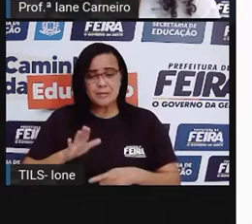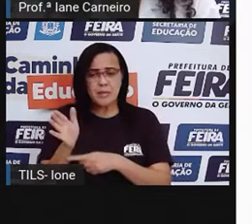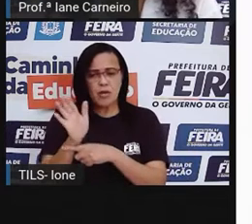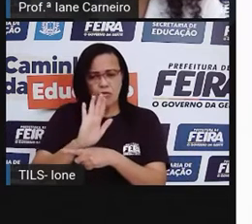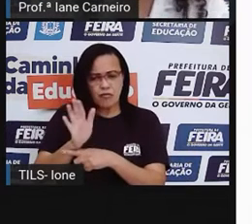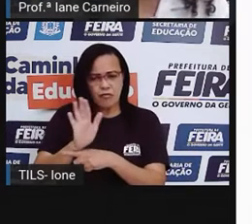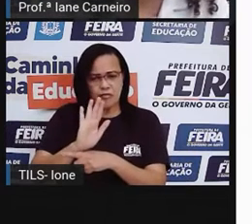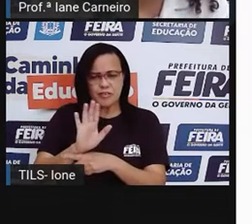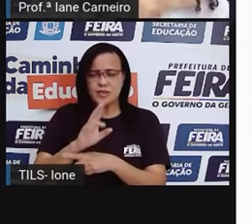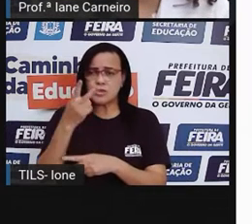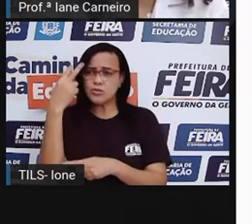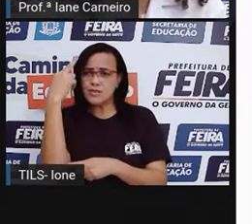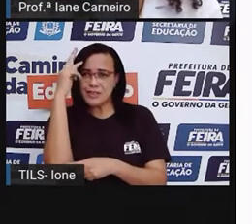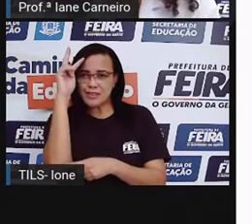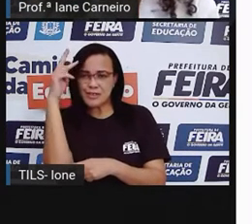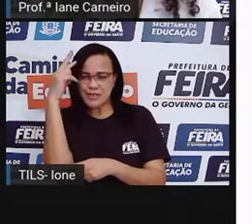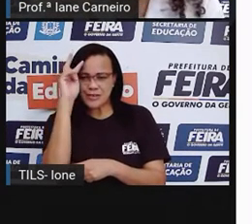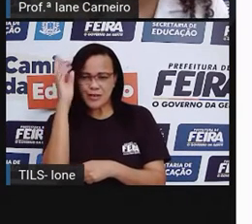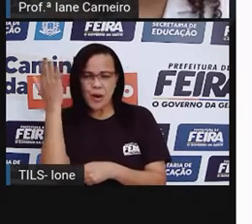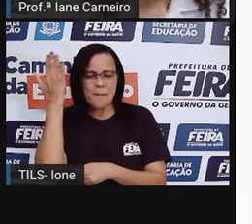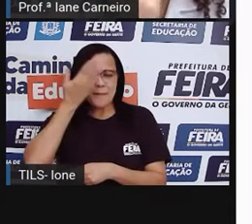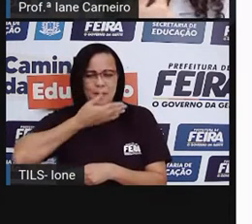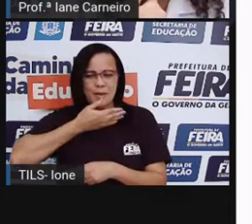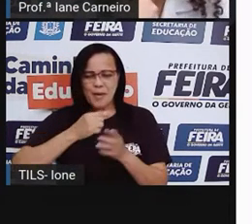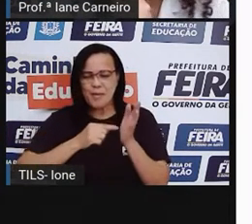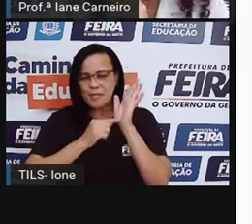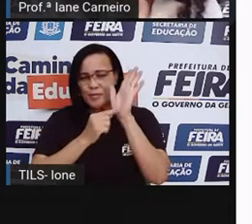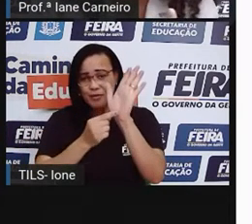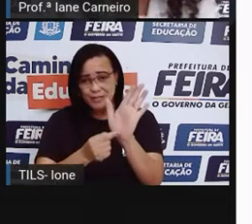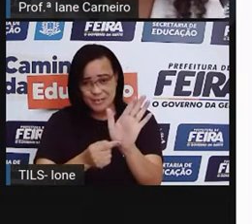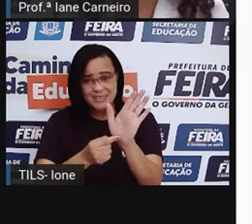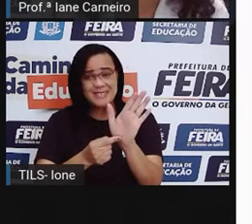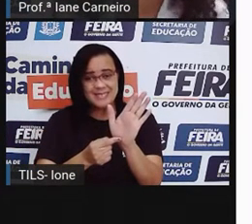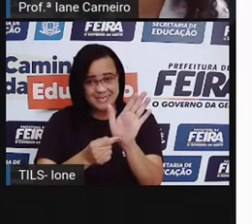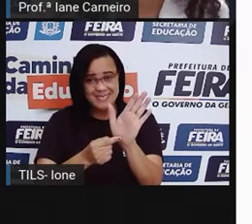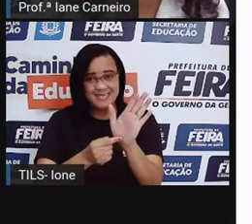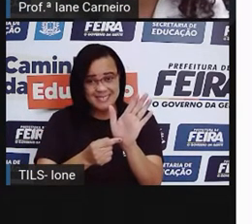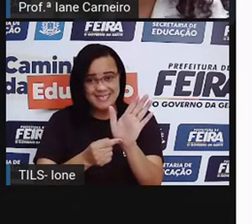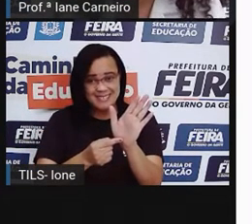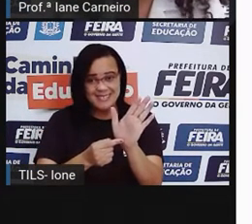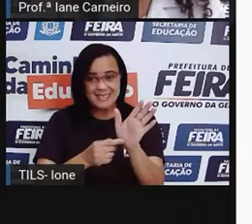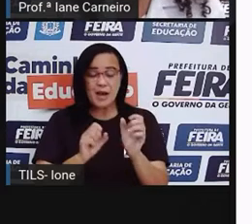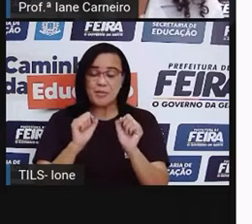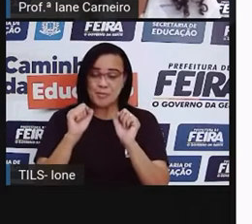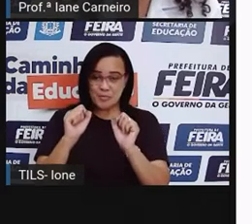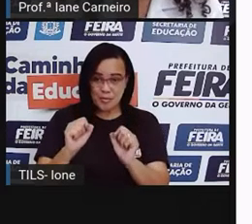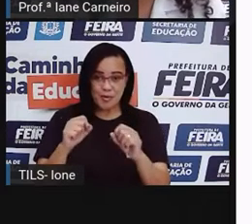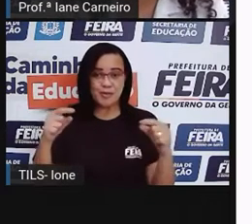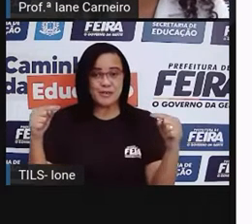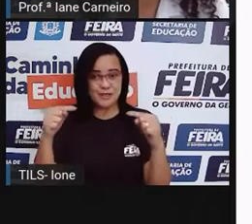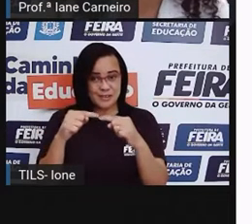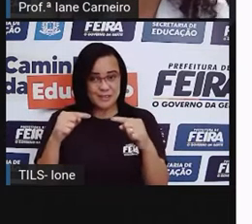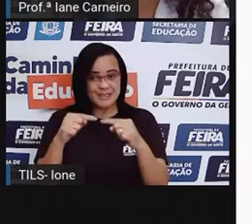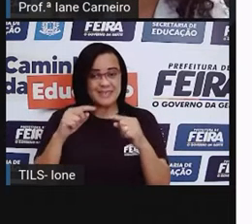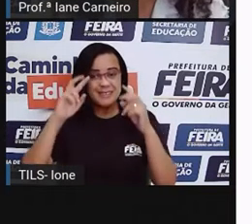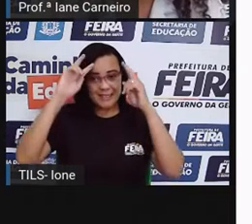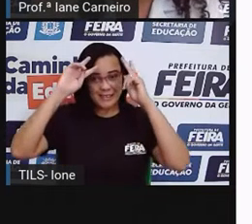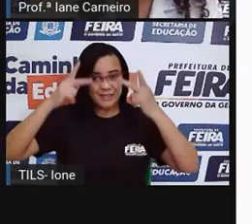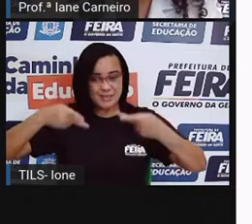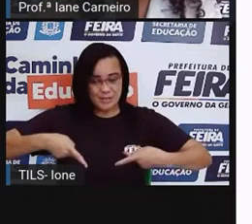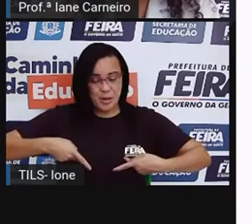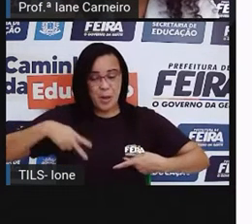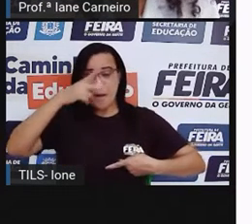uma história, né, para ilustrar algo que pode acontecer com nós, seres humanos, tá bom? Então, para a gente que é ser humano,